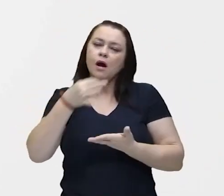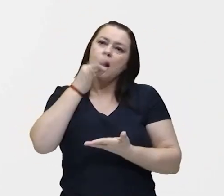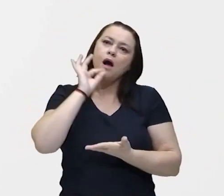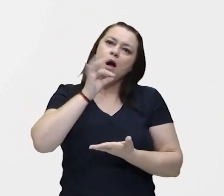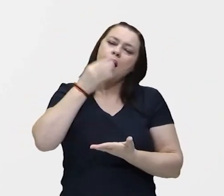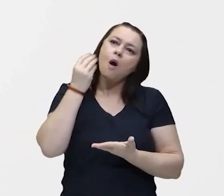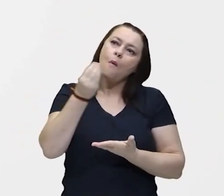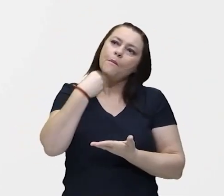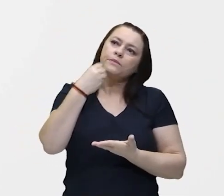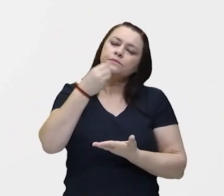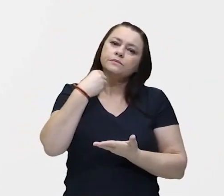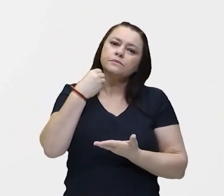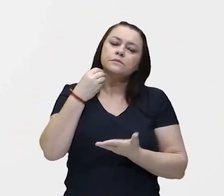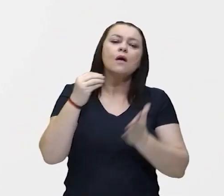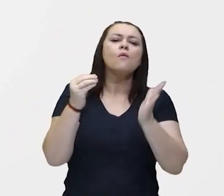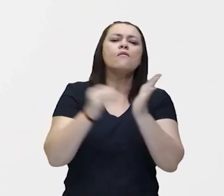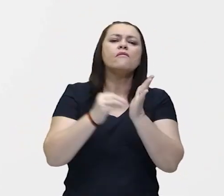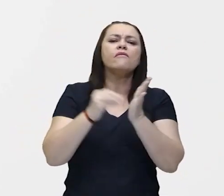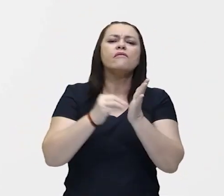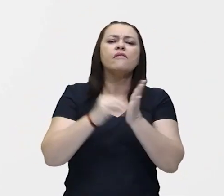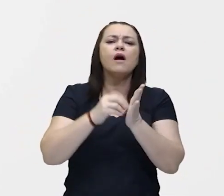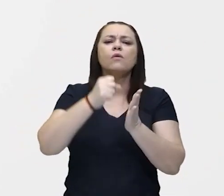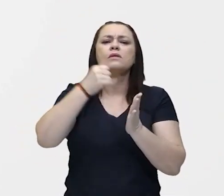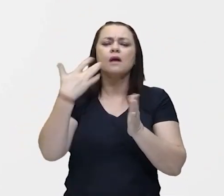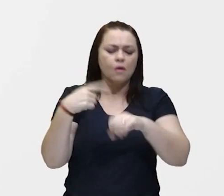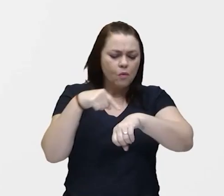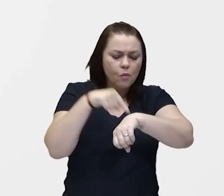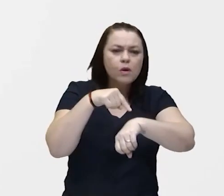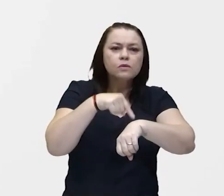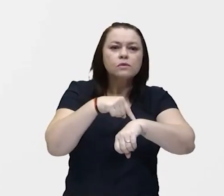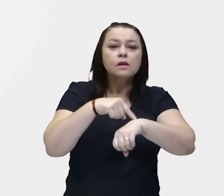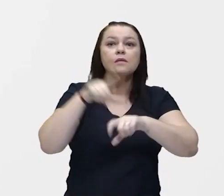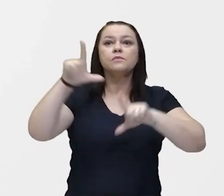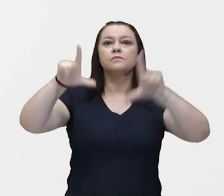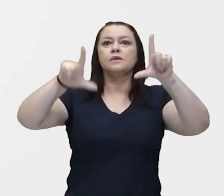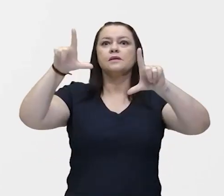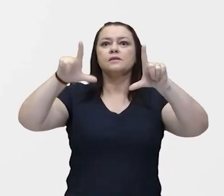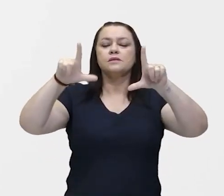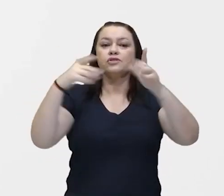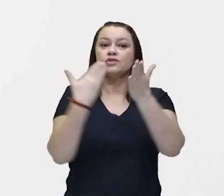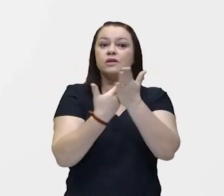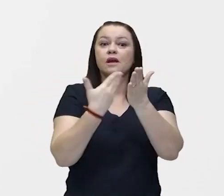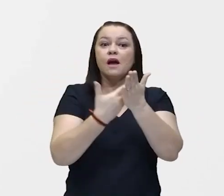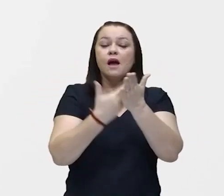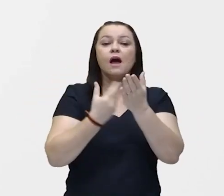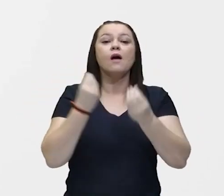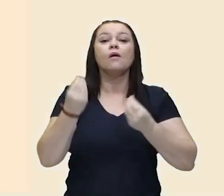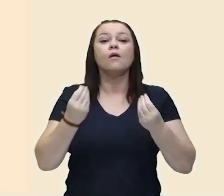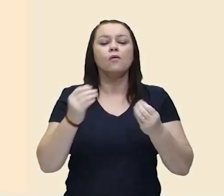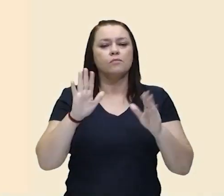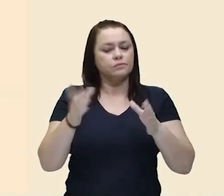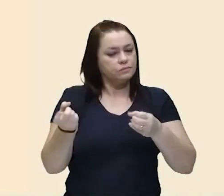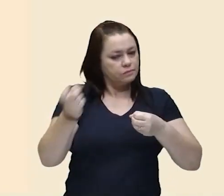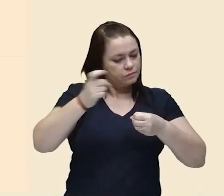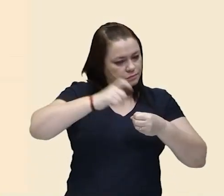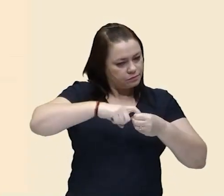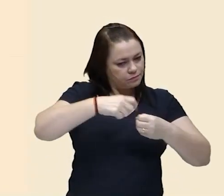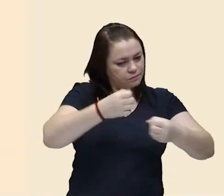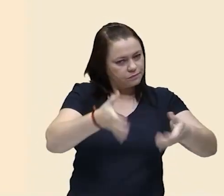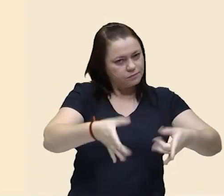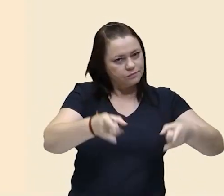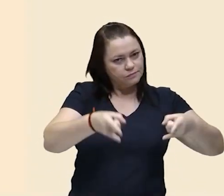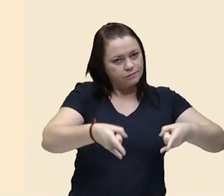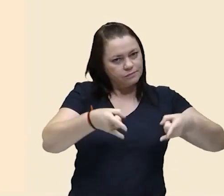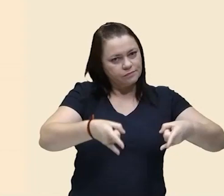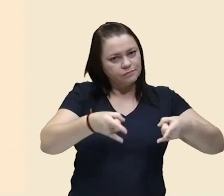tempo ele tem para assistir a sua aula no horário? Muito bem, vamos voltar aqui para o quarto do Lucas. De